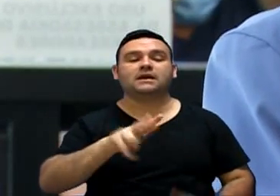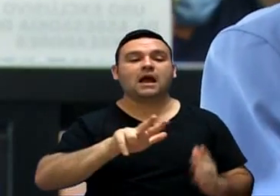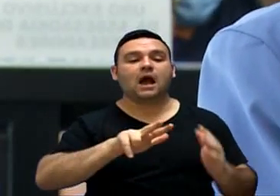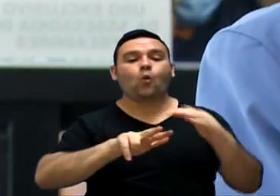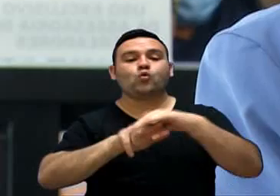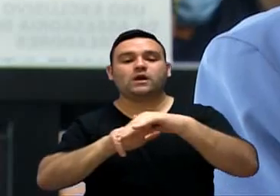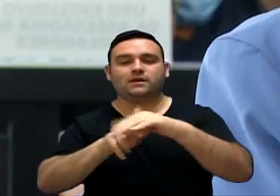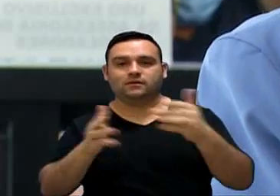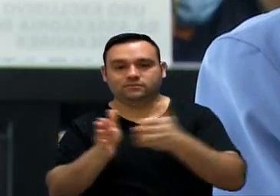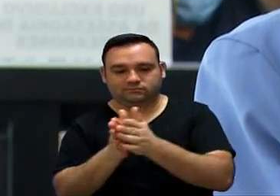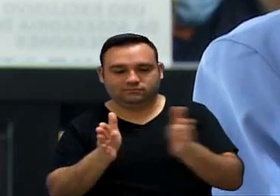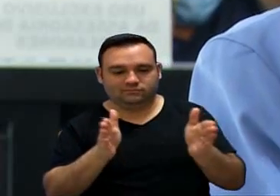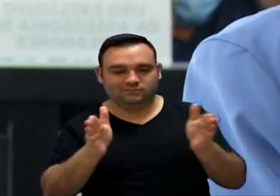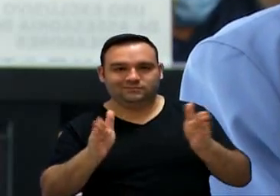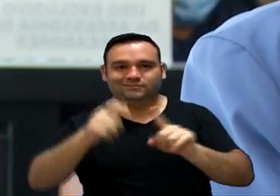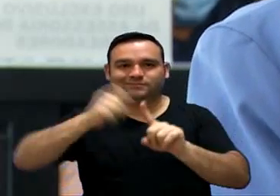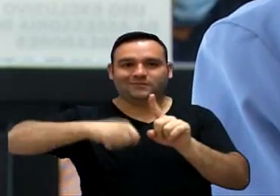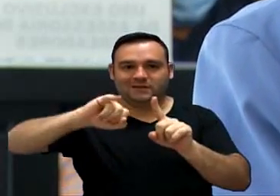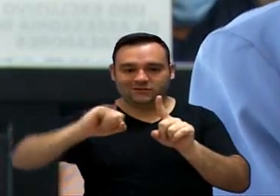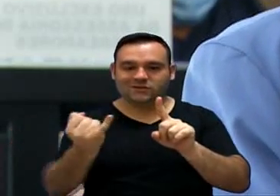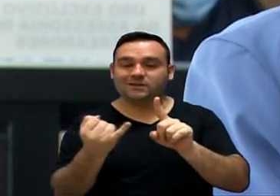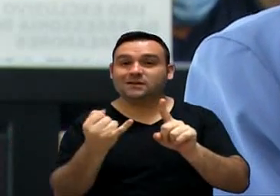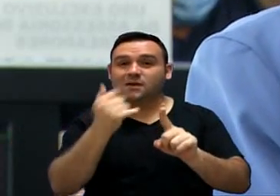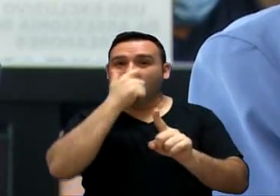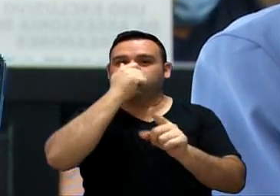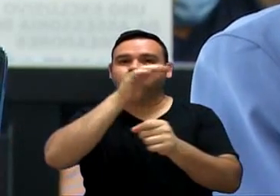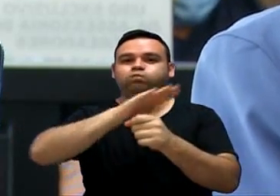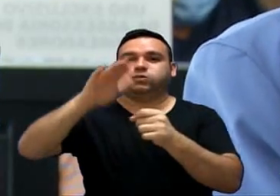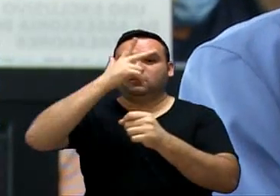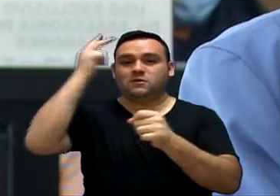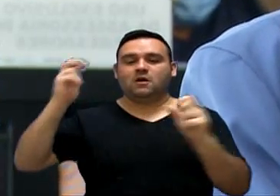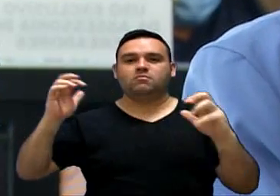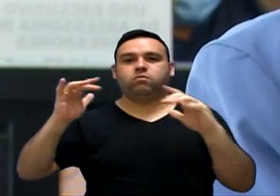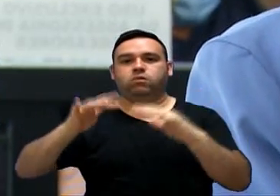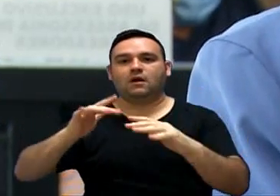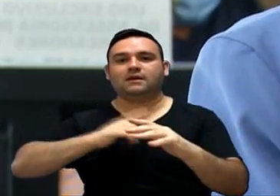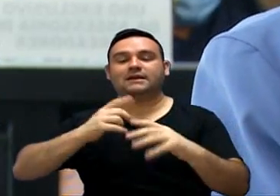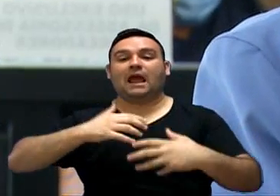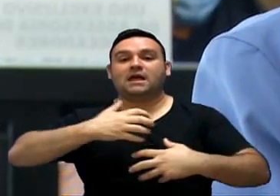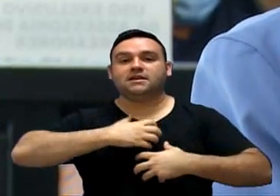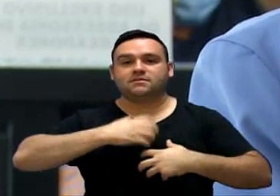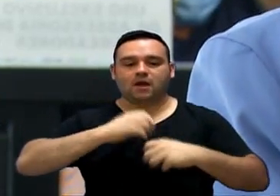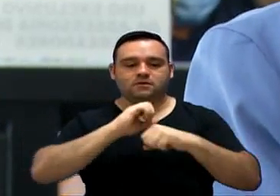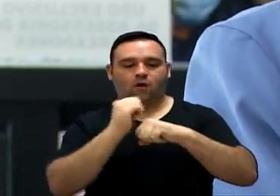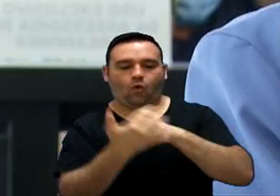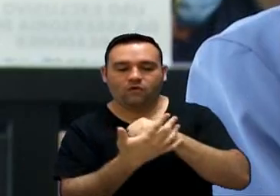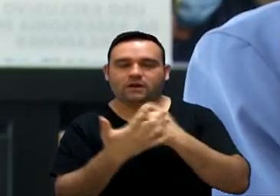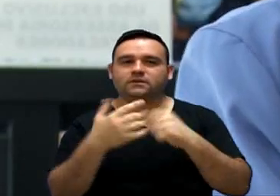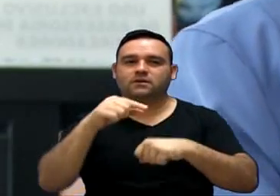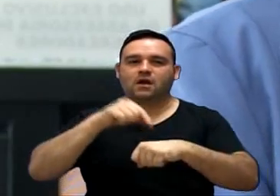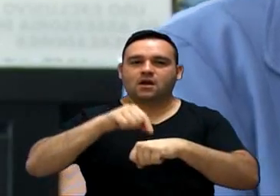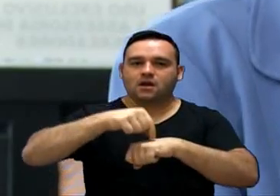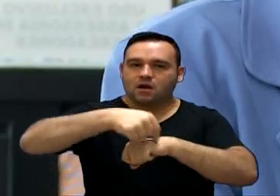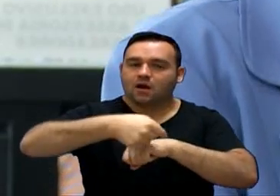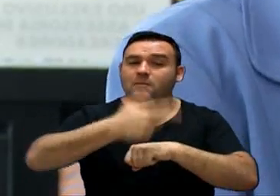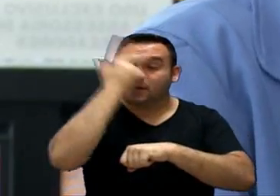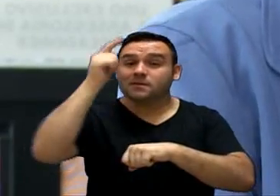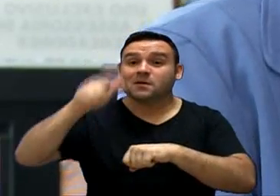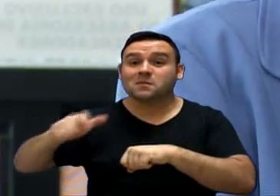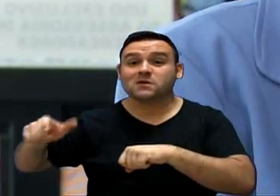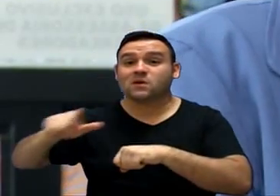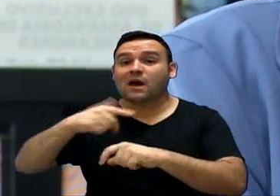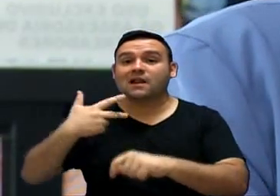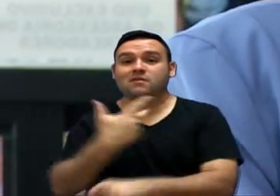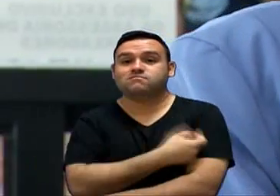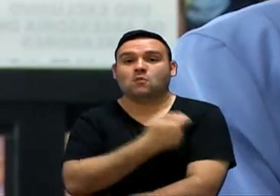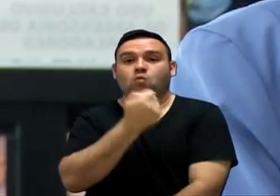UTIs, nesse período de janeiro, elas ficaram lotadas de pessoas com sintomas de Covid, mas elas são pessoas que não